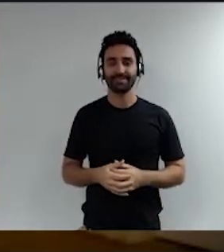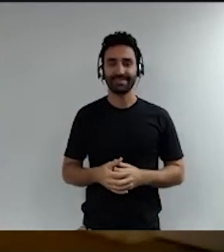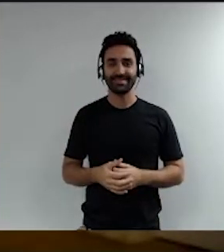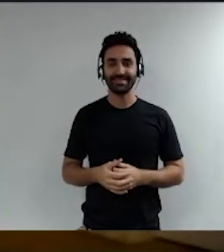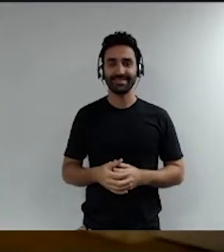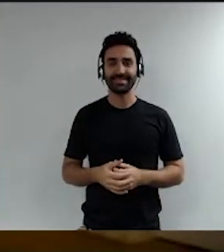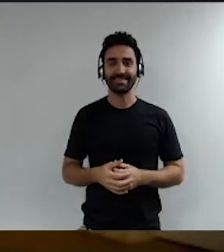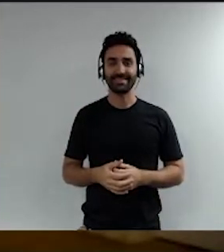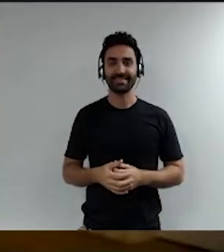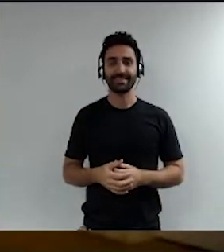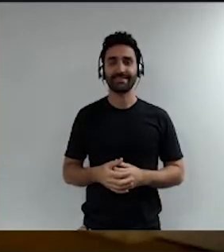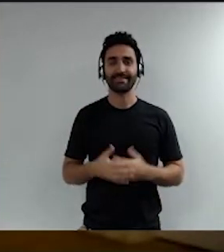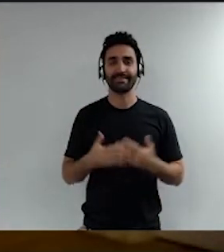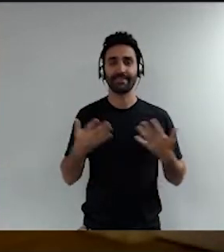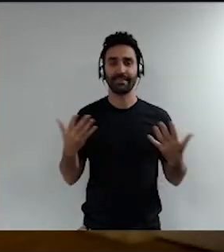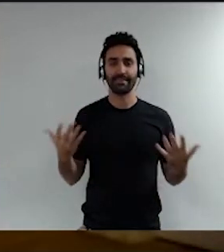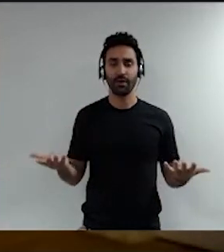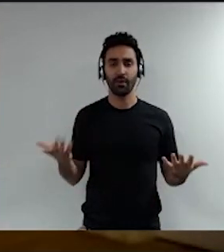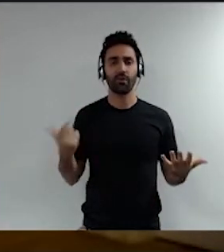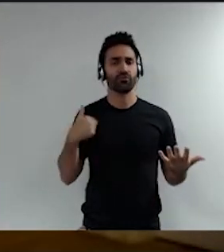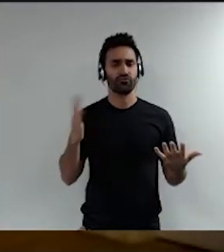É espantoso.